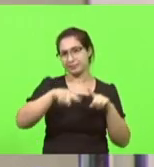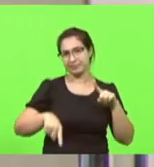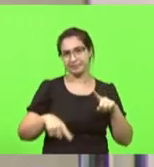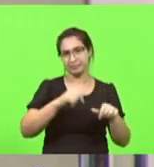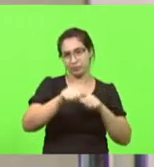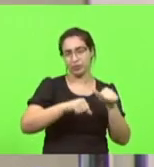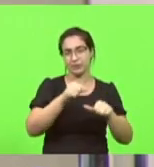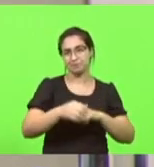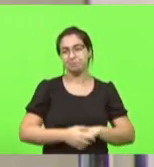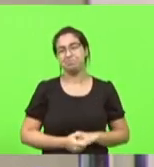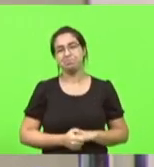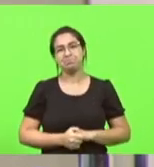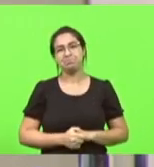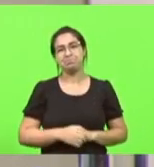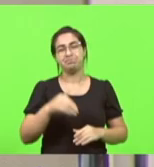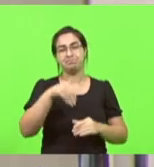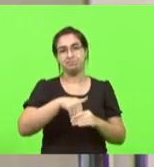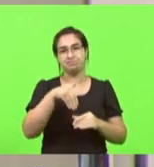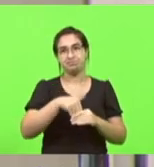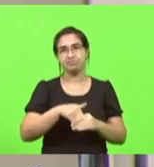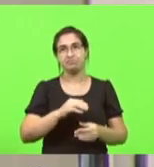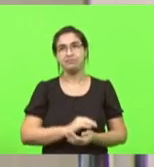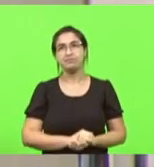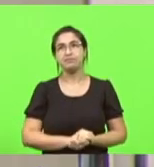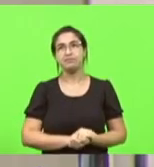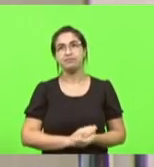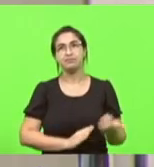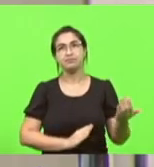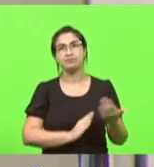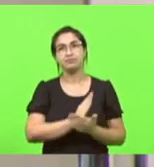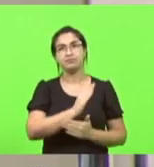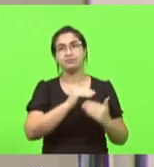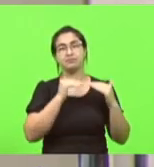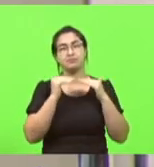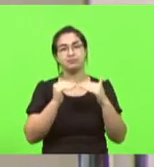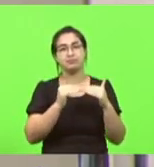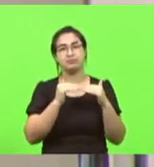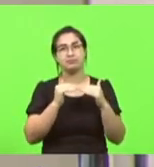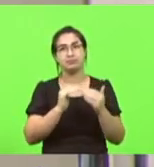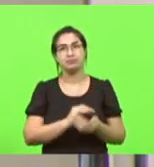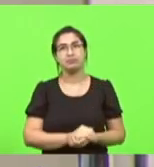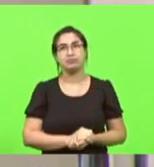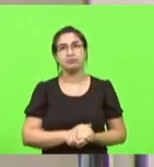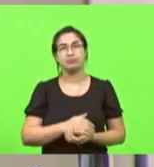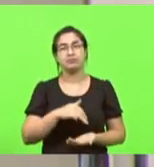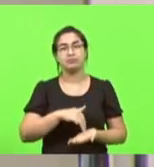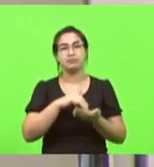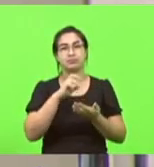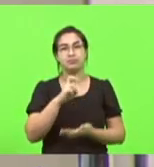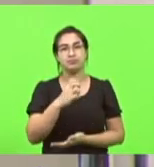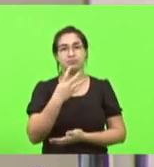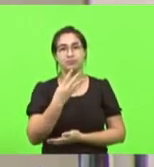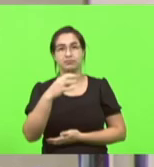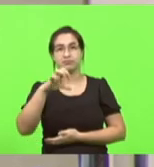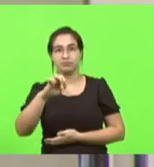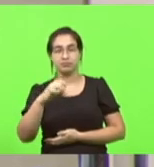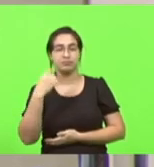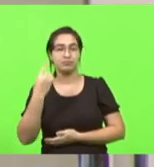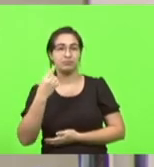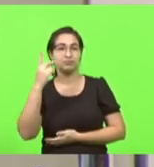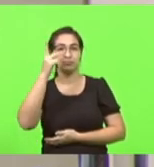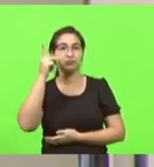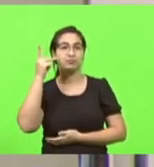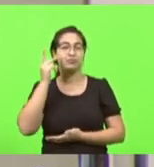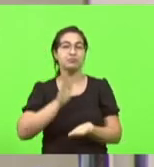queira discutir em votação, deputados que aprovam permaneçam como se encontra. Aprovado por unanimidade, moção 549, autor deputada Paulinha,